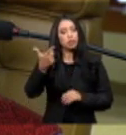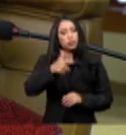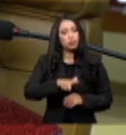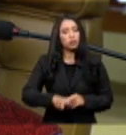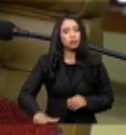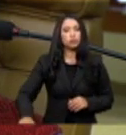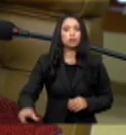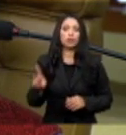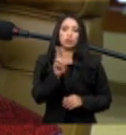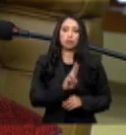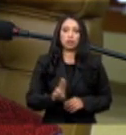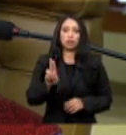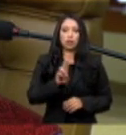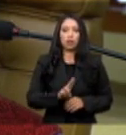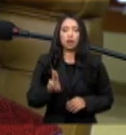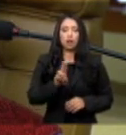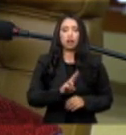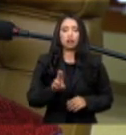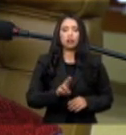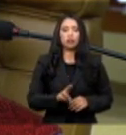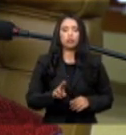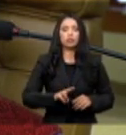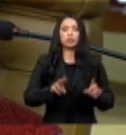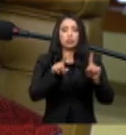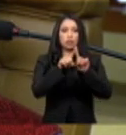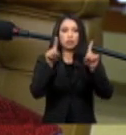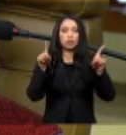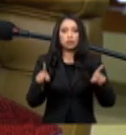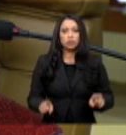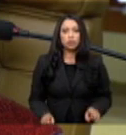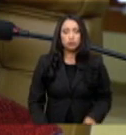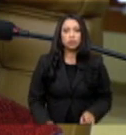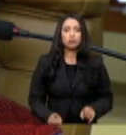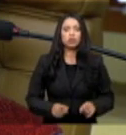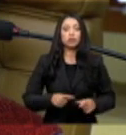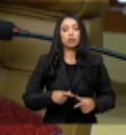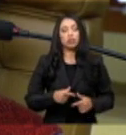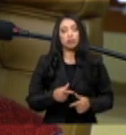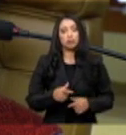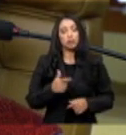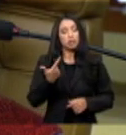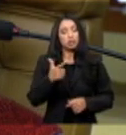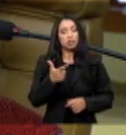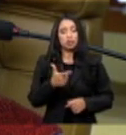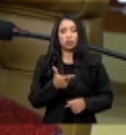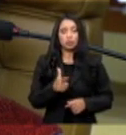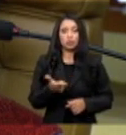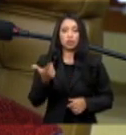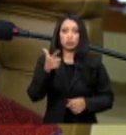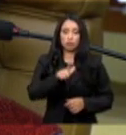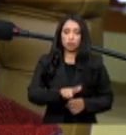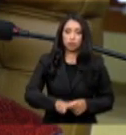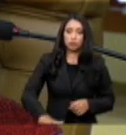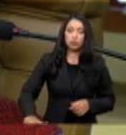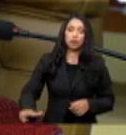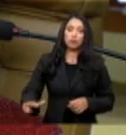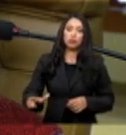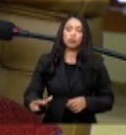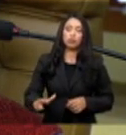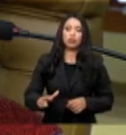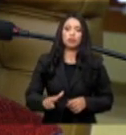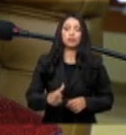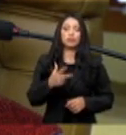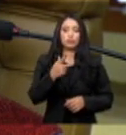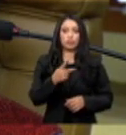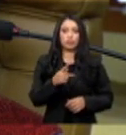exploração do serviço pelos respectivos concessionários tem se mostrado inviável. Em breve síntese, afirma a